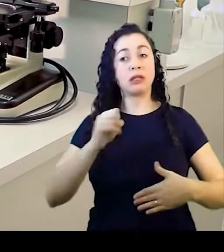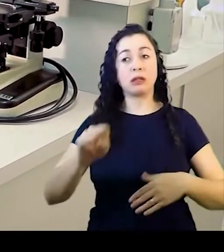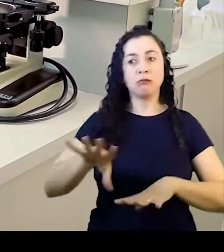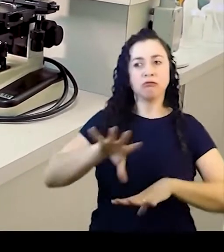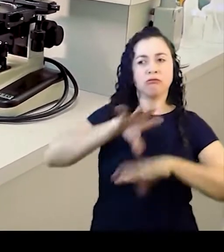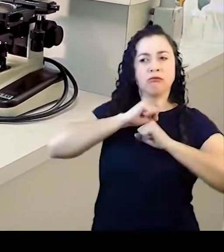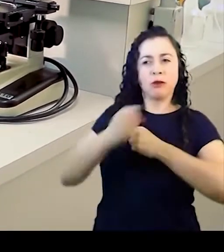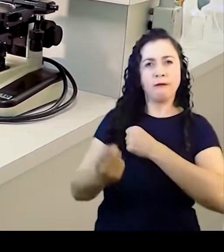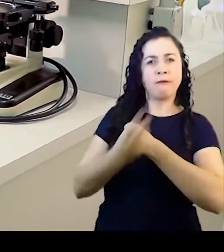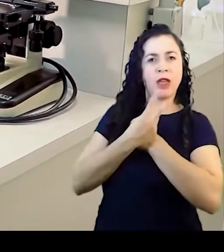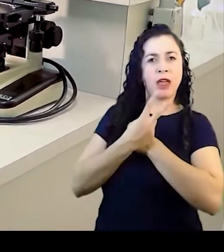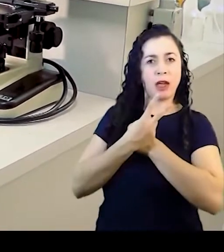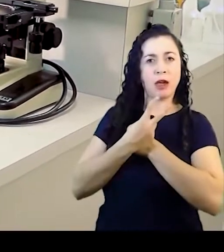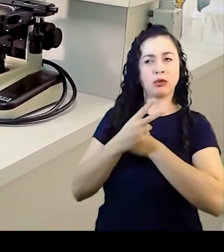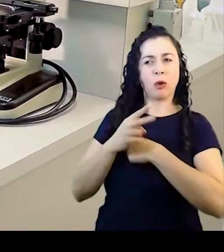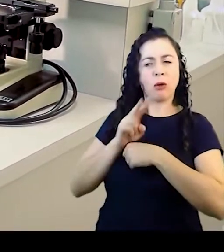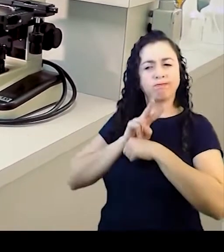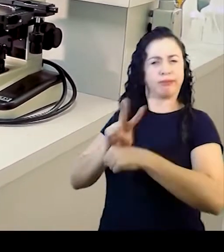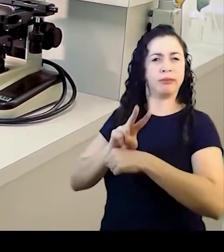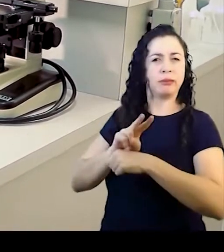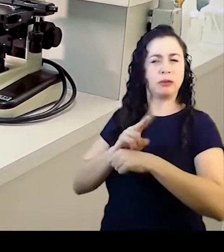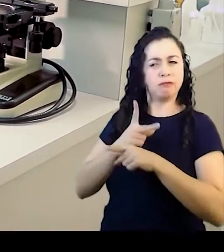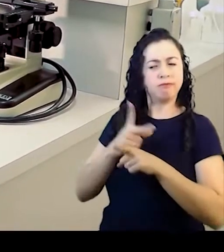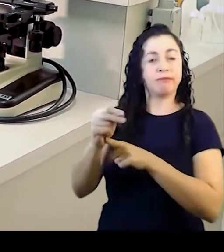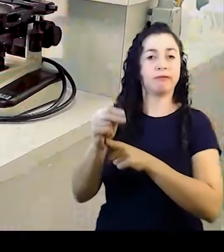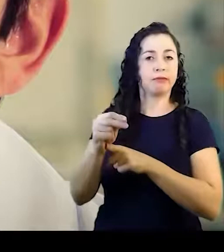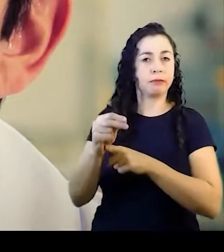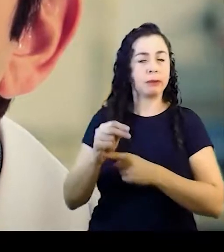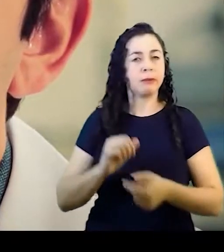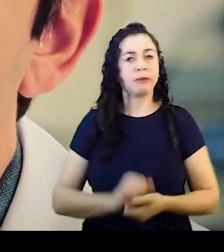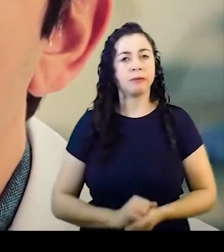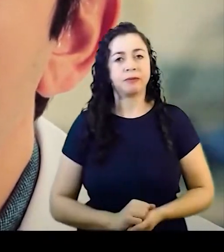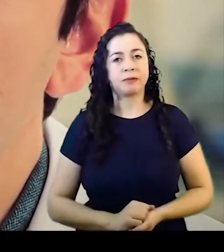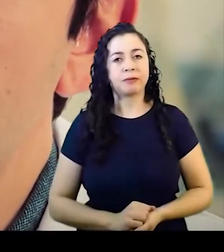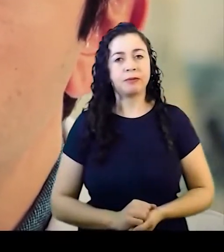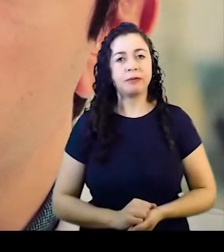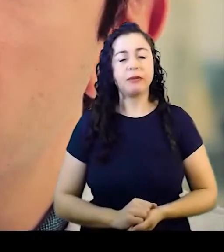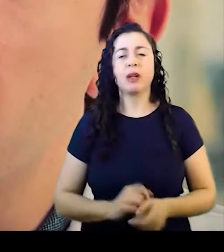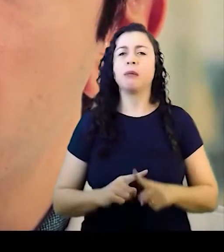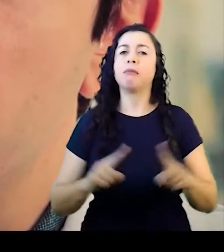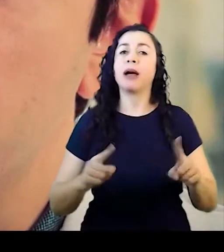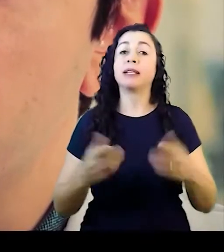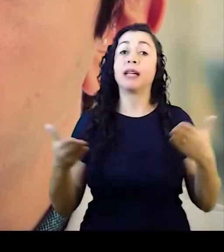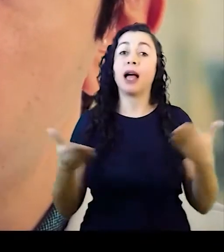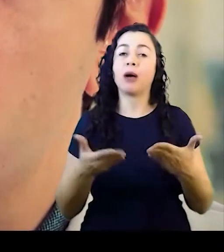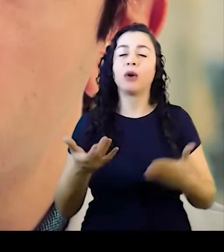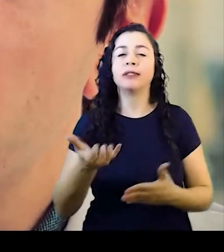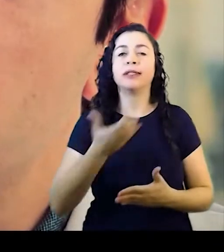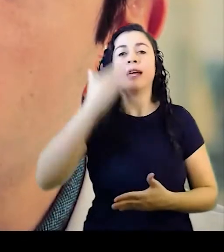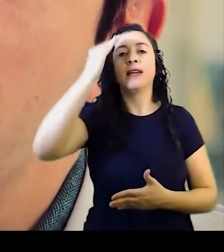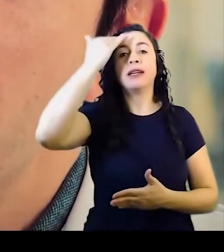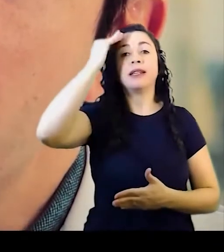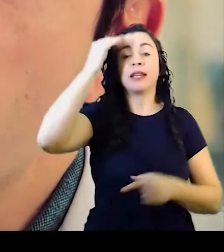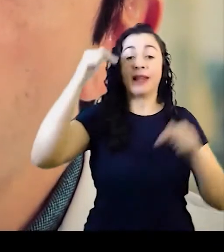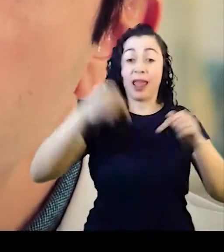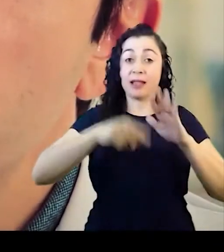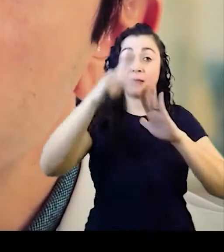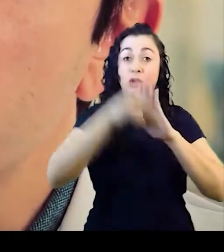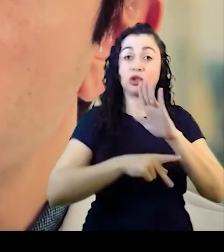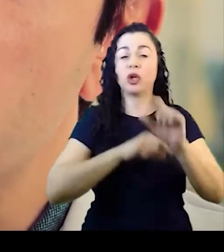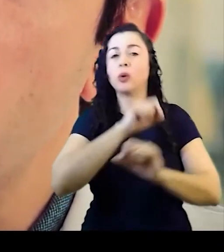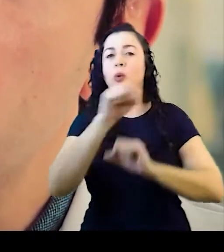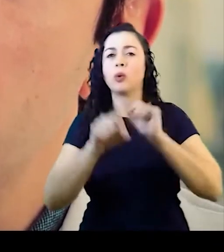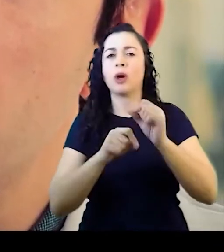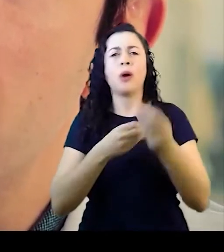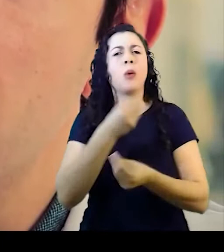como vírus, bactérias, dentre outros. O que a gente quer entender aqui nesse projeto é como que